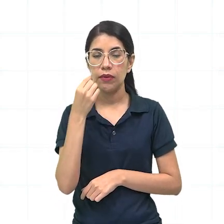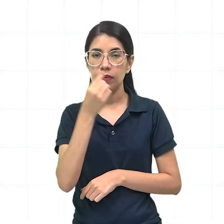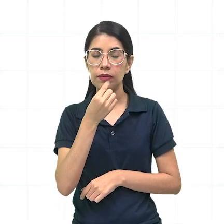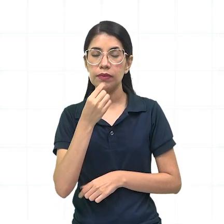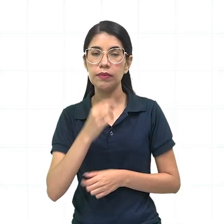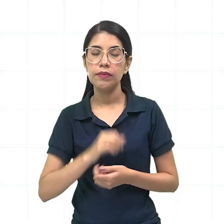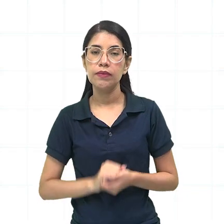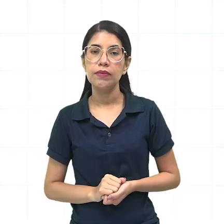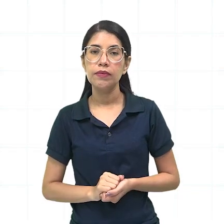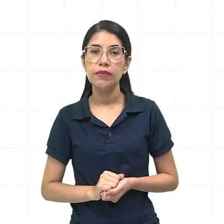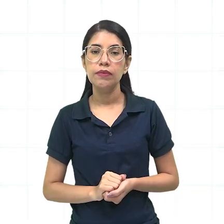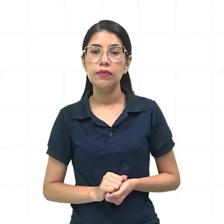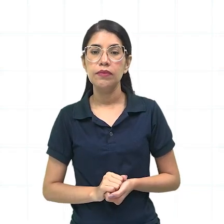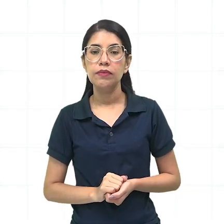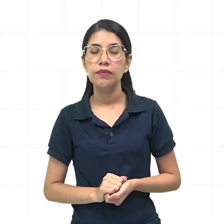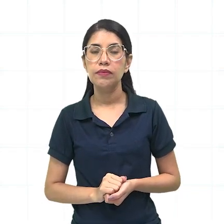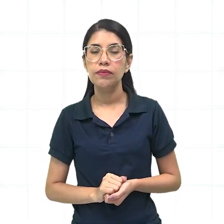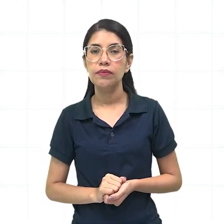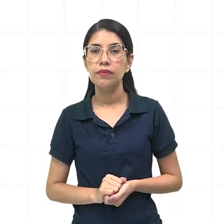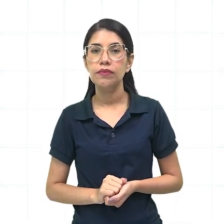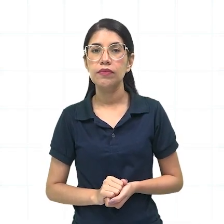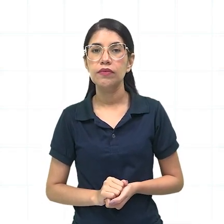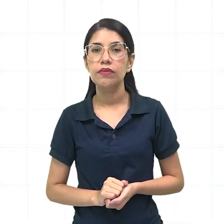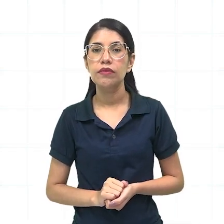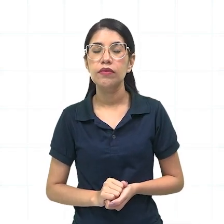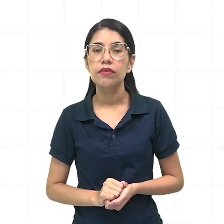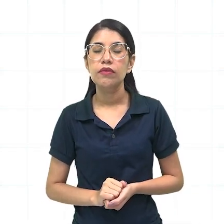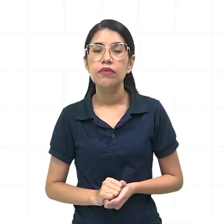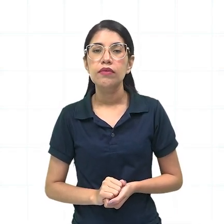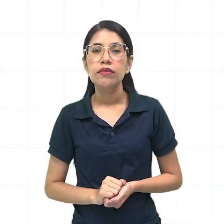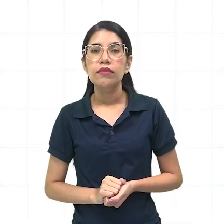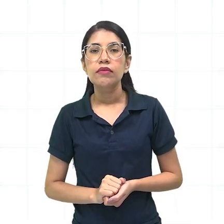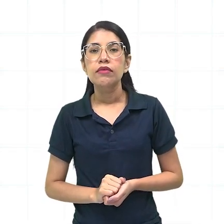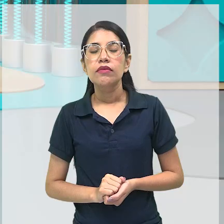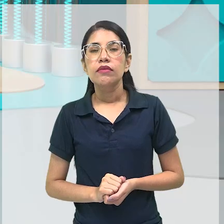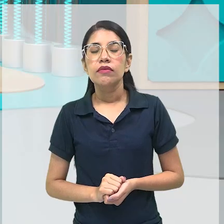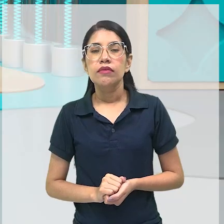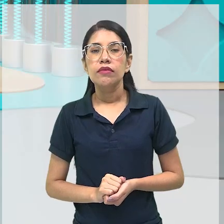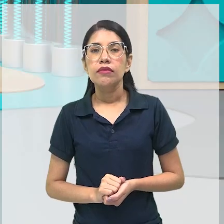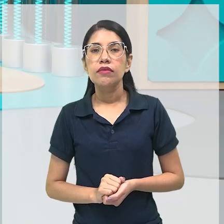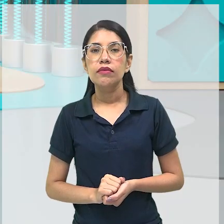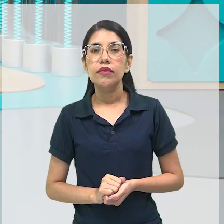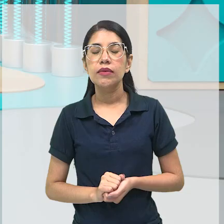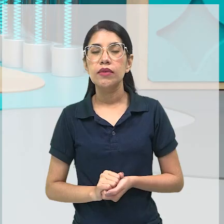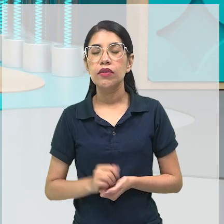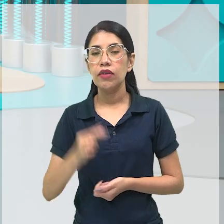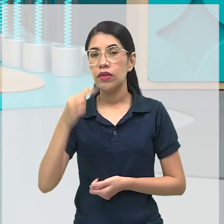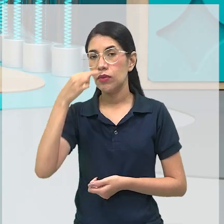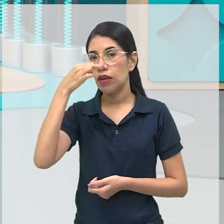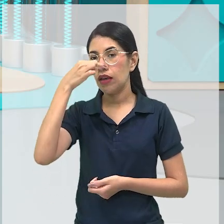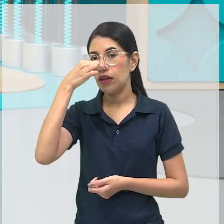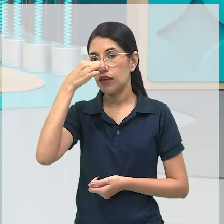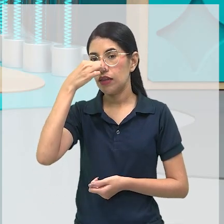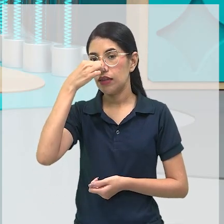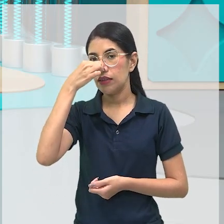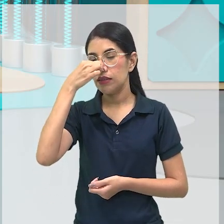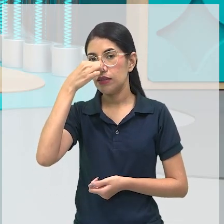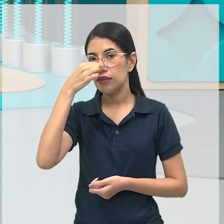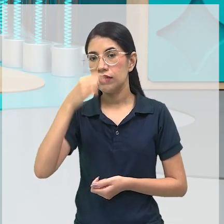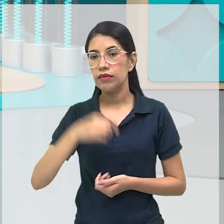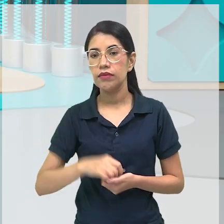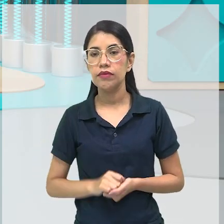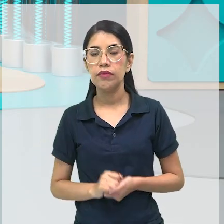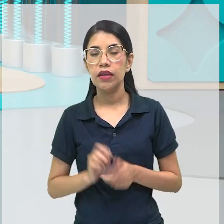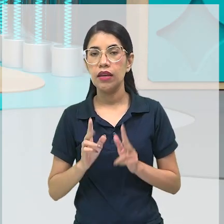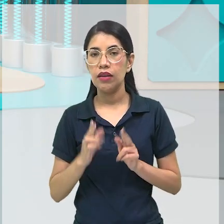vítima. Então, você vai pegar o nariz da vítima, né? Vai fazer uma pinça no nariz da vítima, dessa maneira aqui,